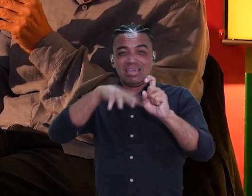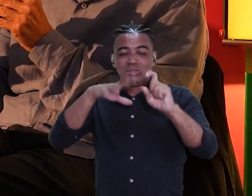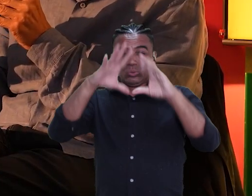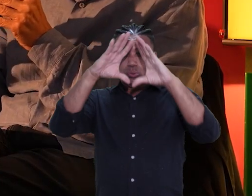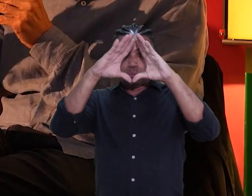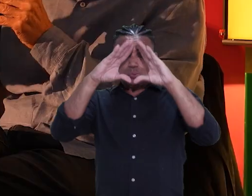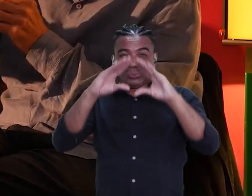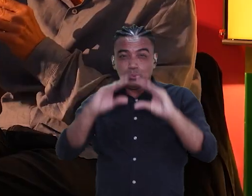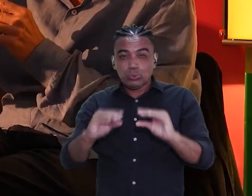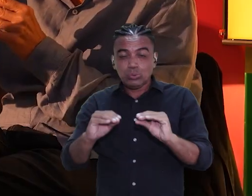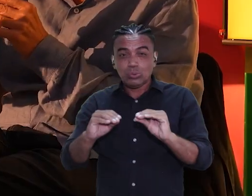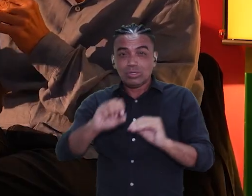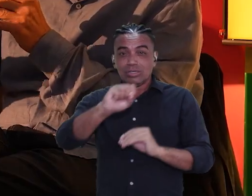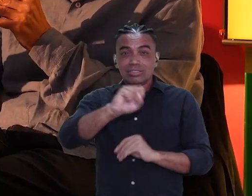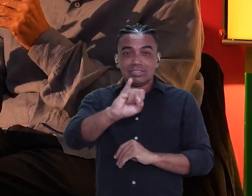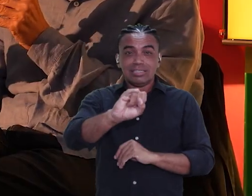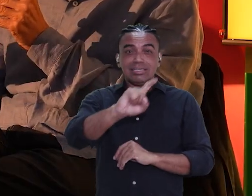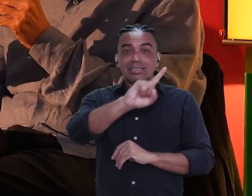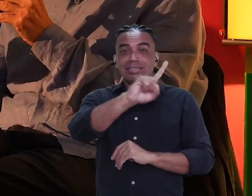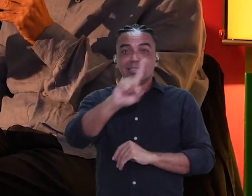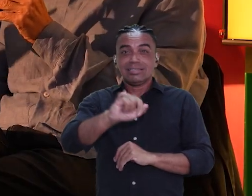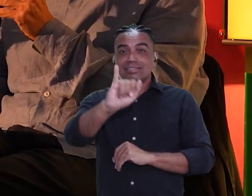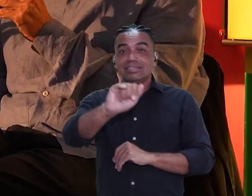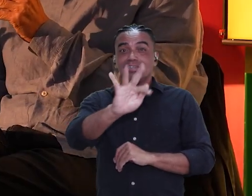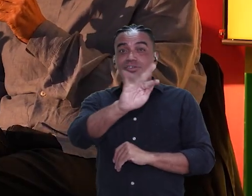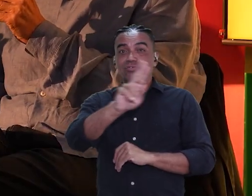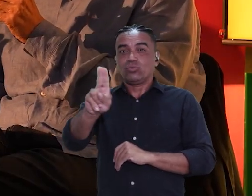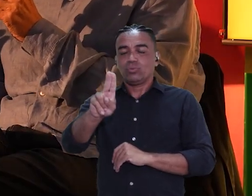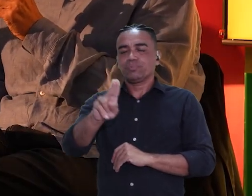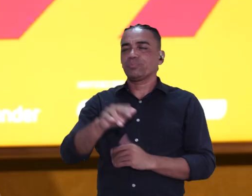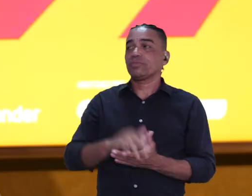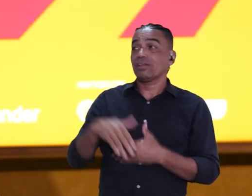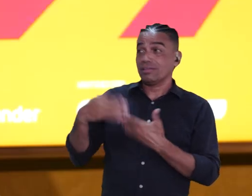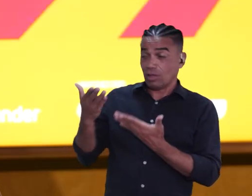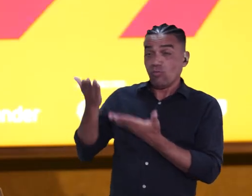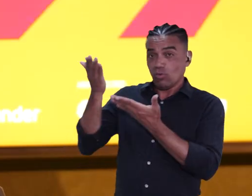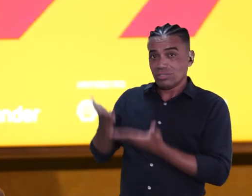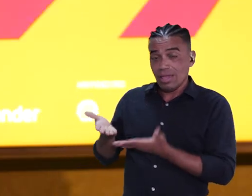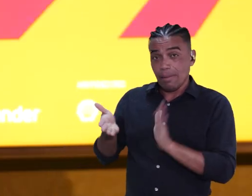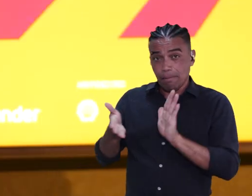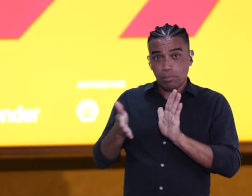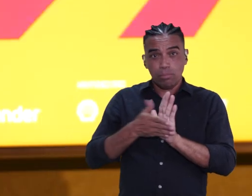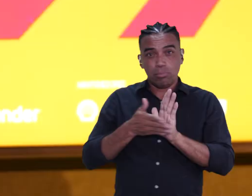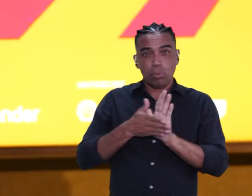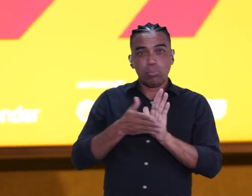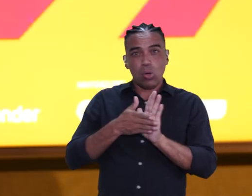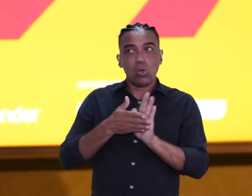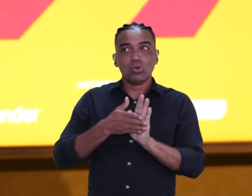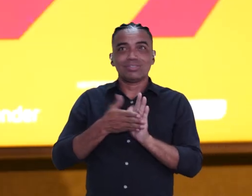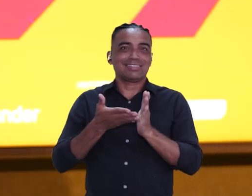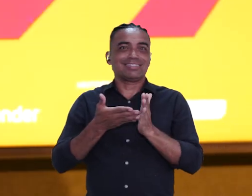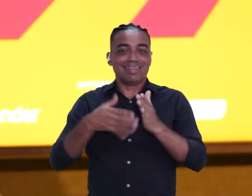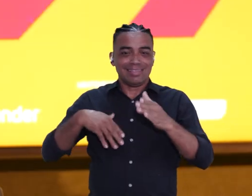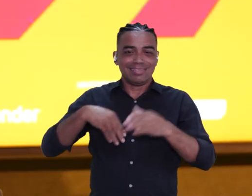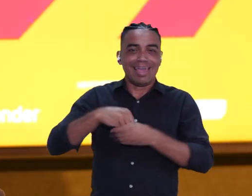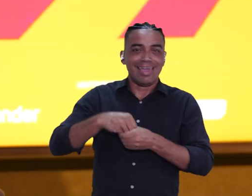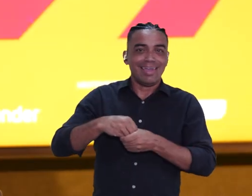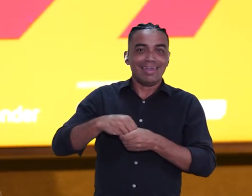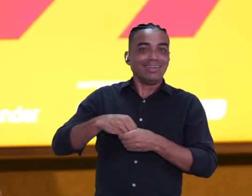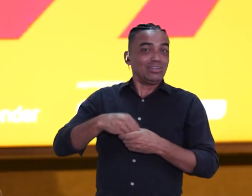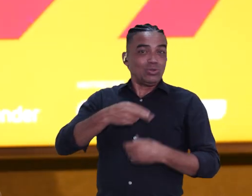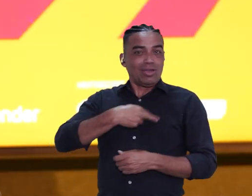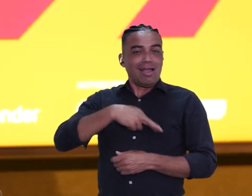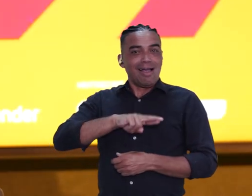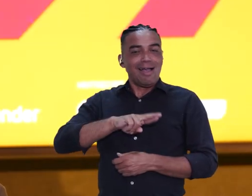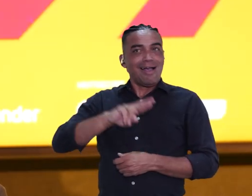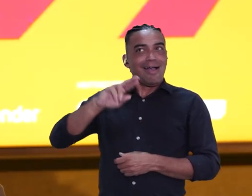né, de um Sísifo. Então, a alegoria que você propôs, né, ela nos mostra